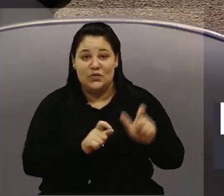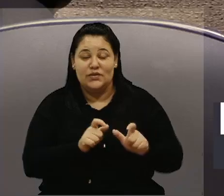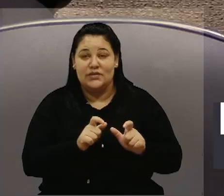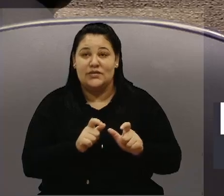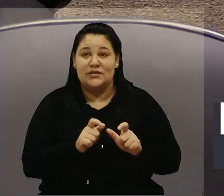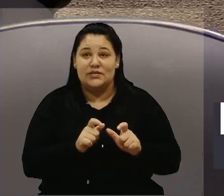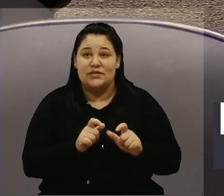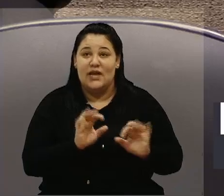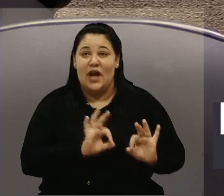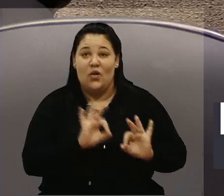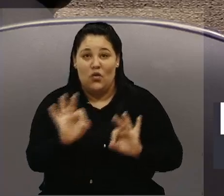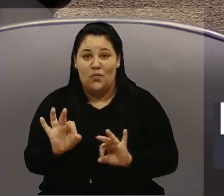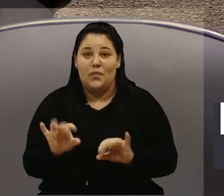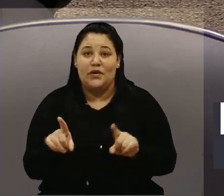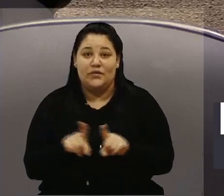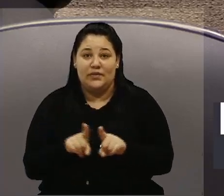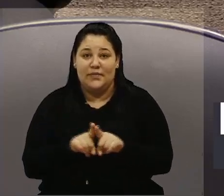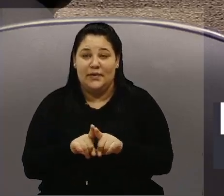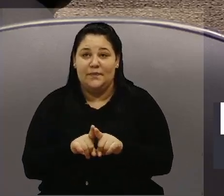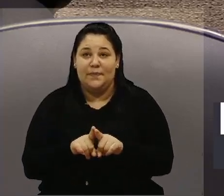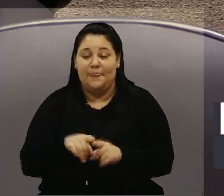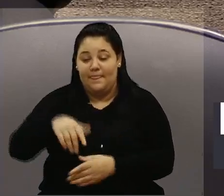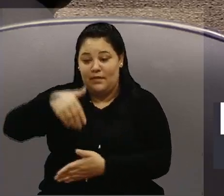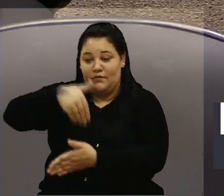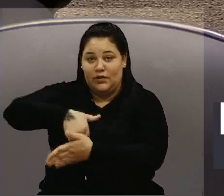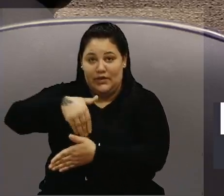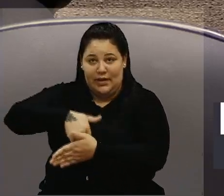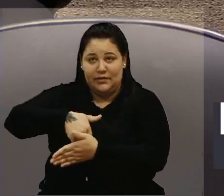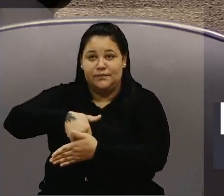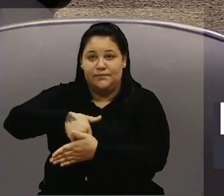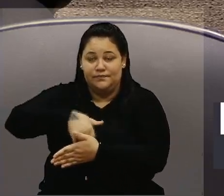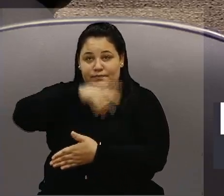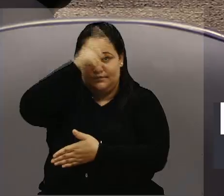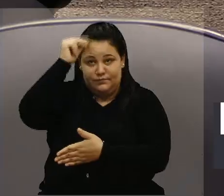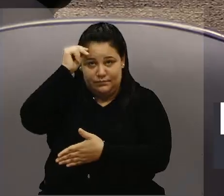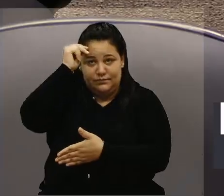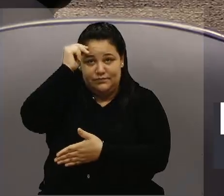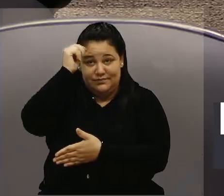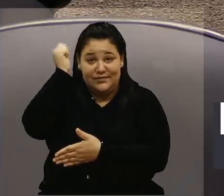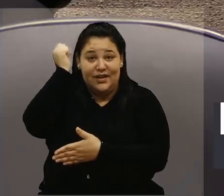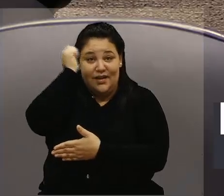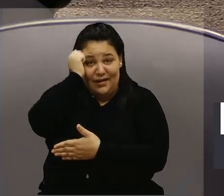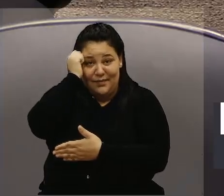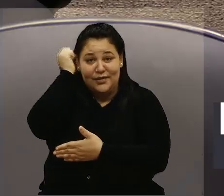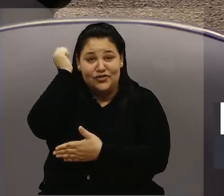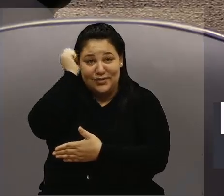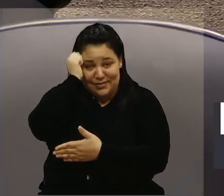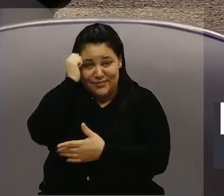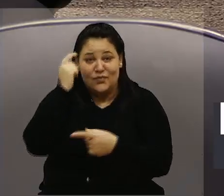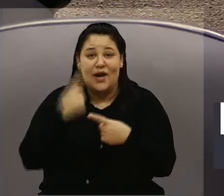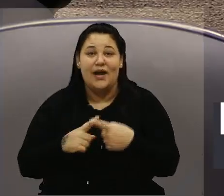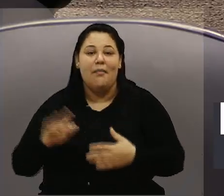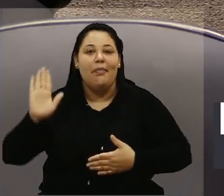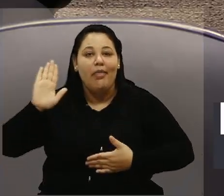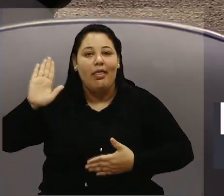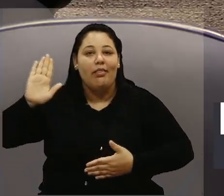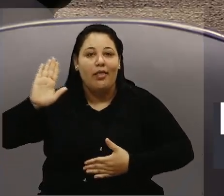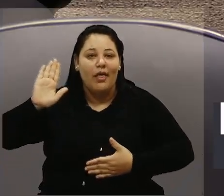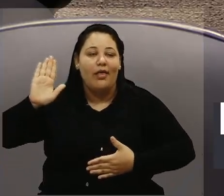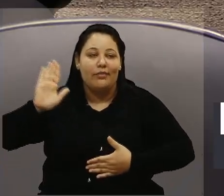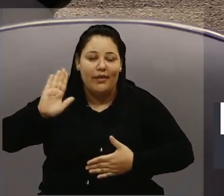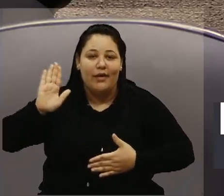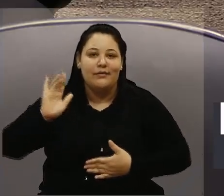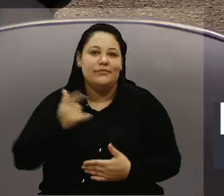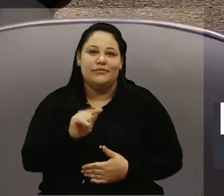assistem, elas votaram no prefeito e estão arrependidas por causa das promessas, e tantas outras